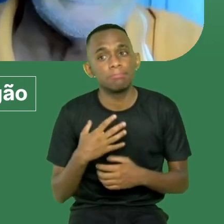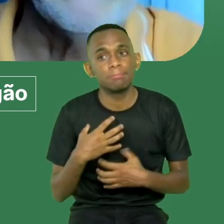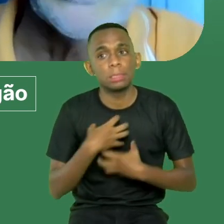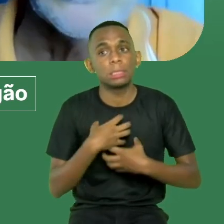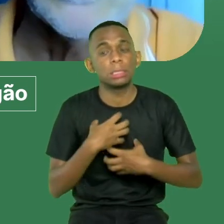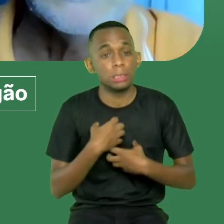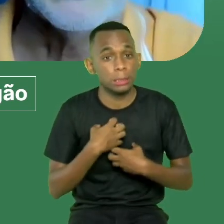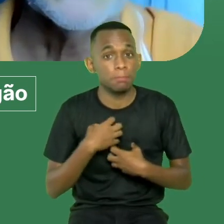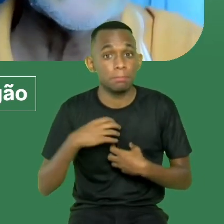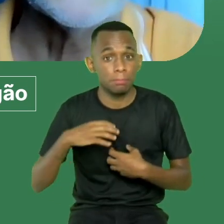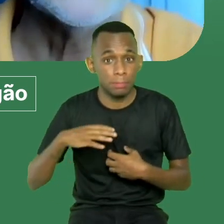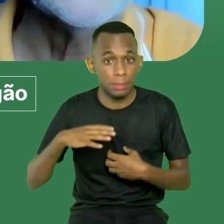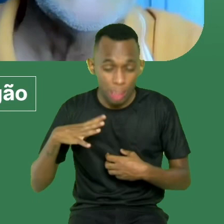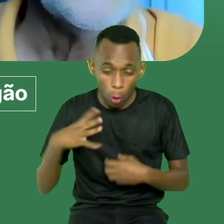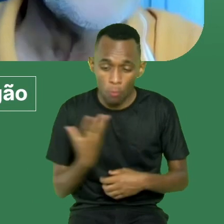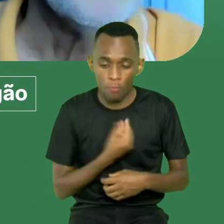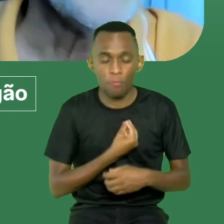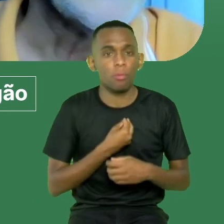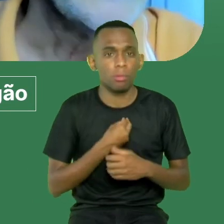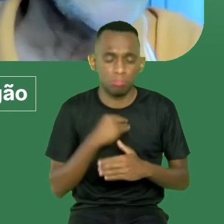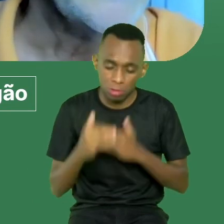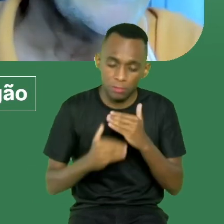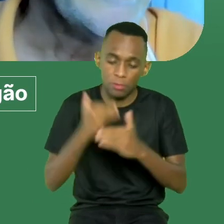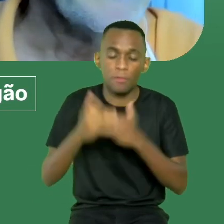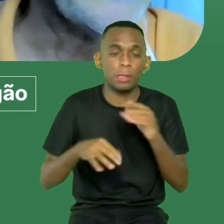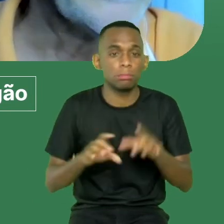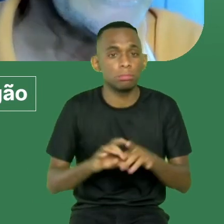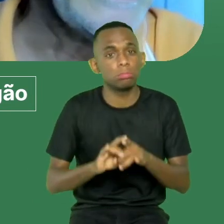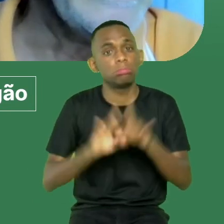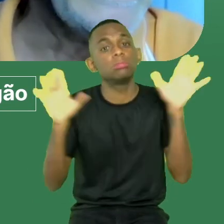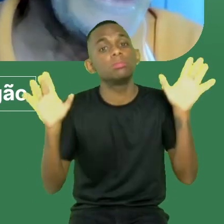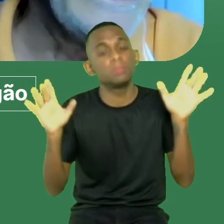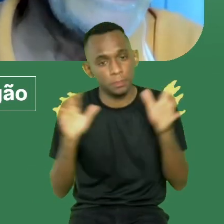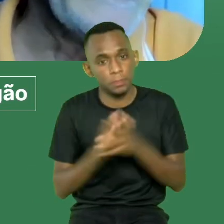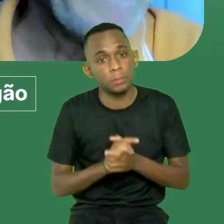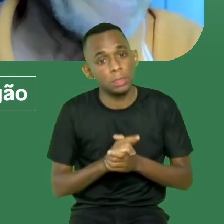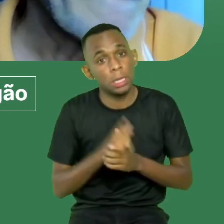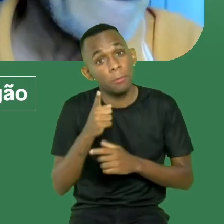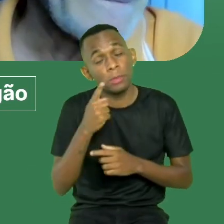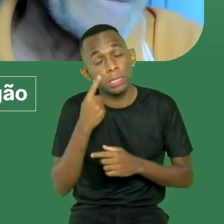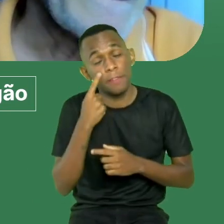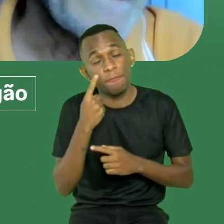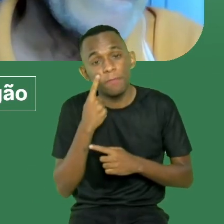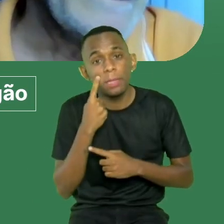me destravou um pouco. Para você ter uma ideia,